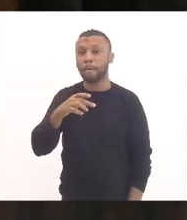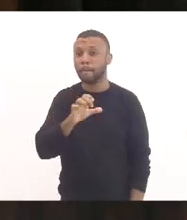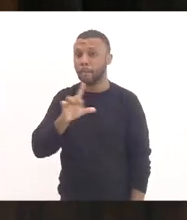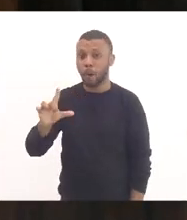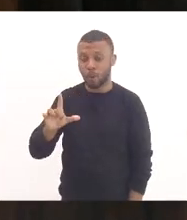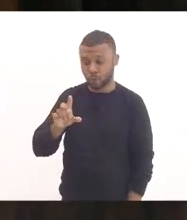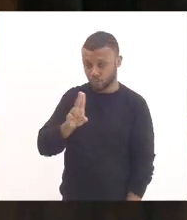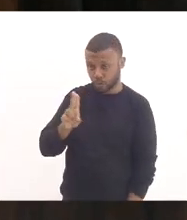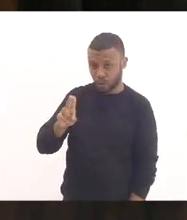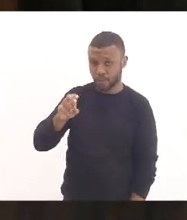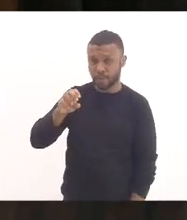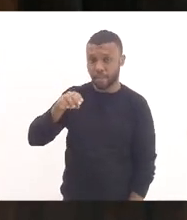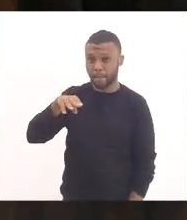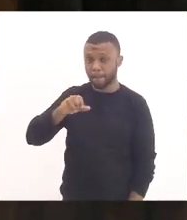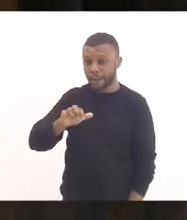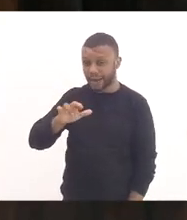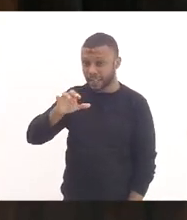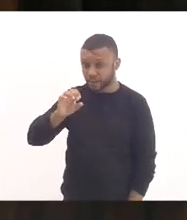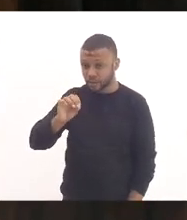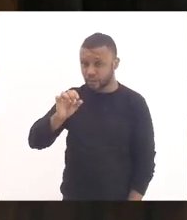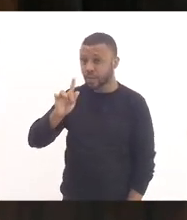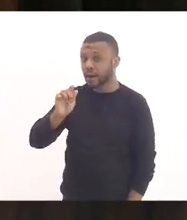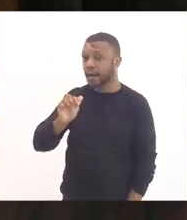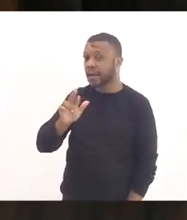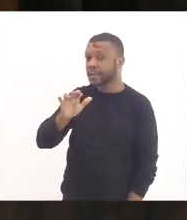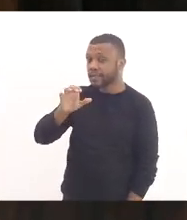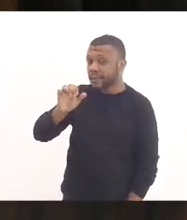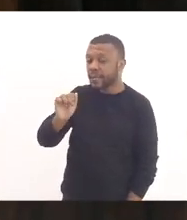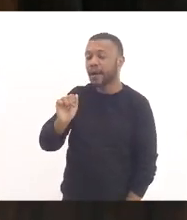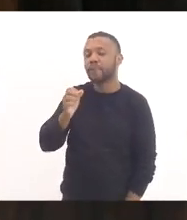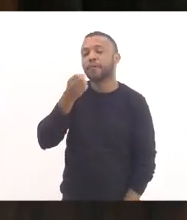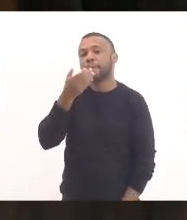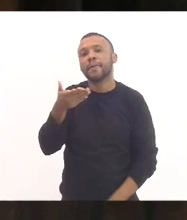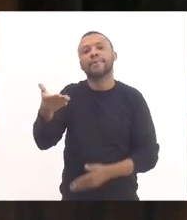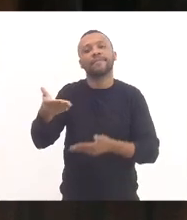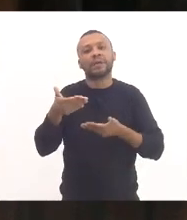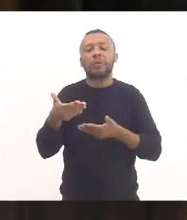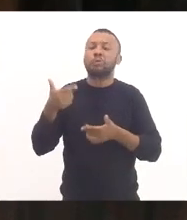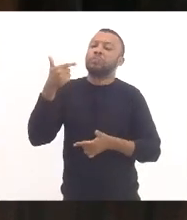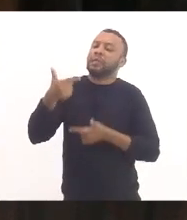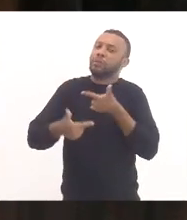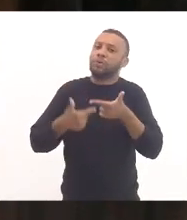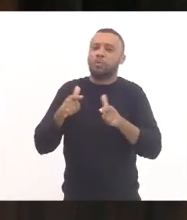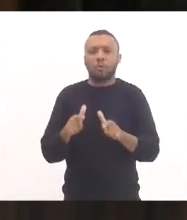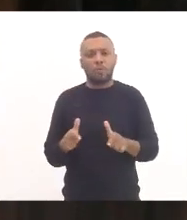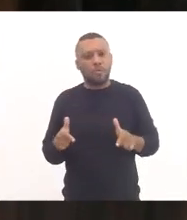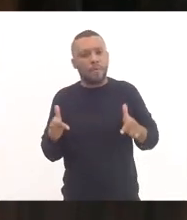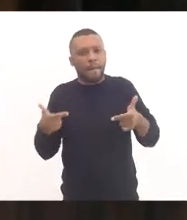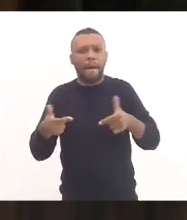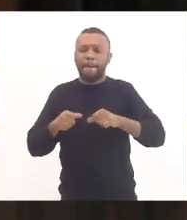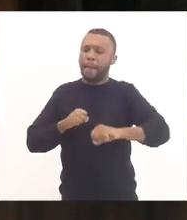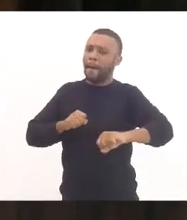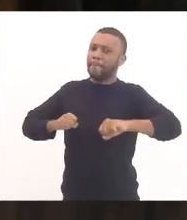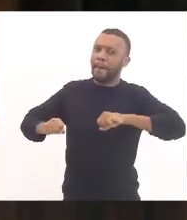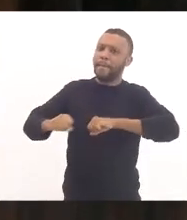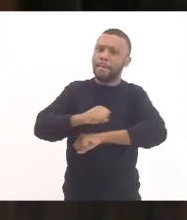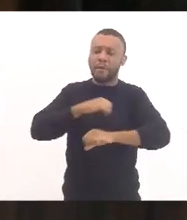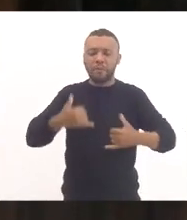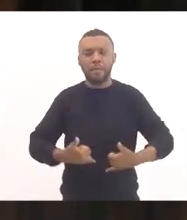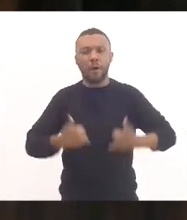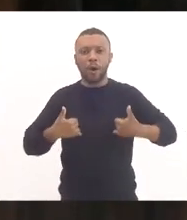Márcio Garcia comissário de Polícia Civil seja muito bem vindo mais uma vez em criativo atuante É uma honra